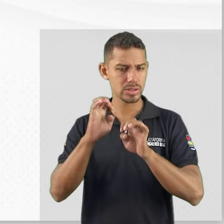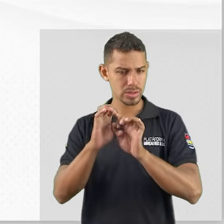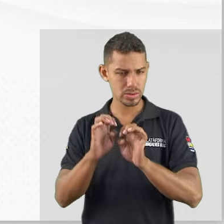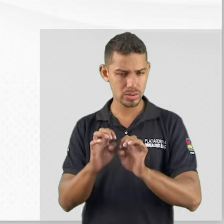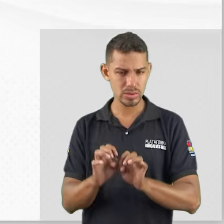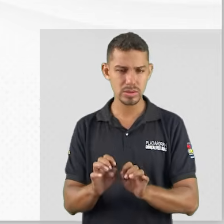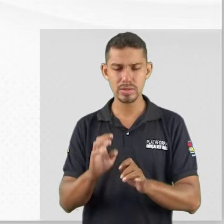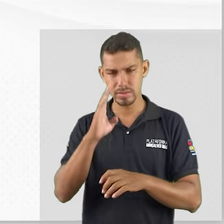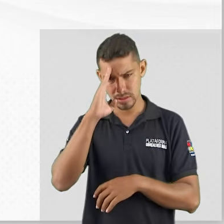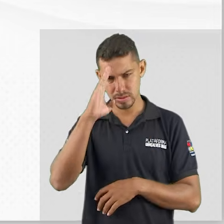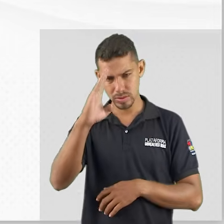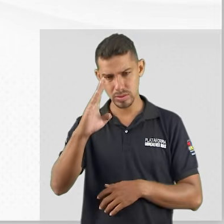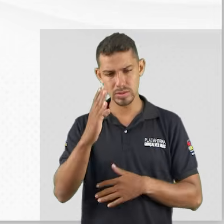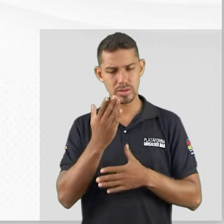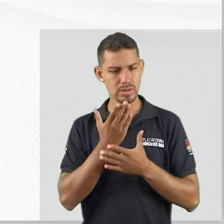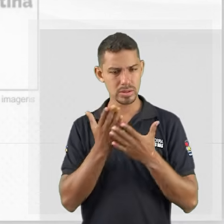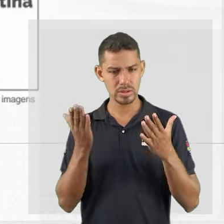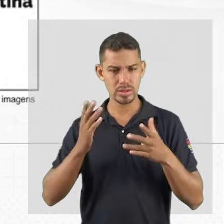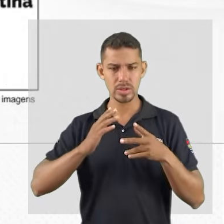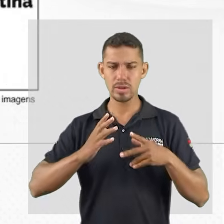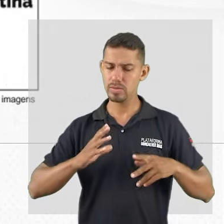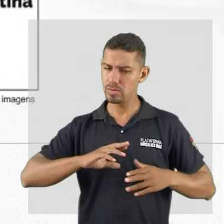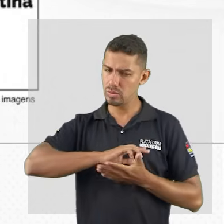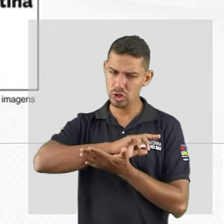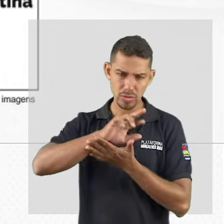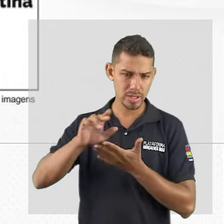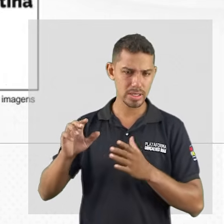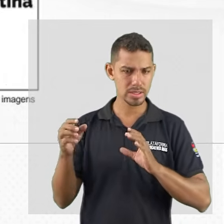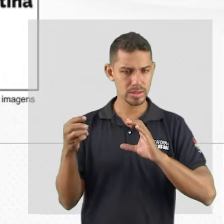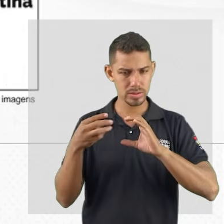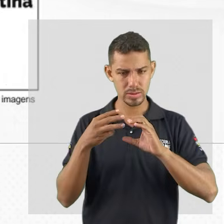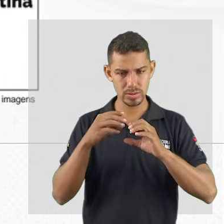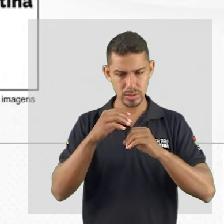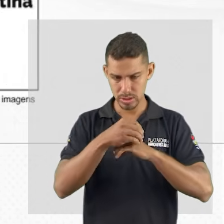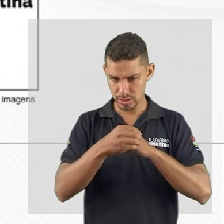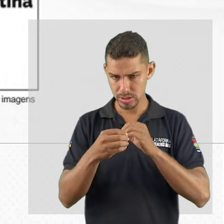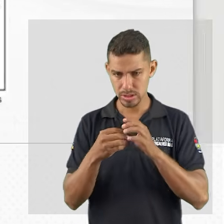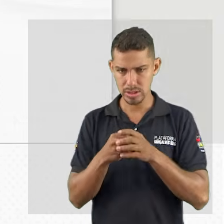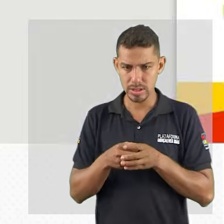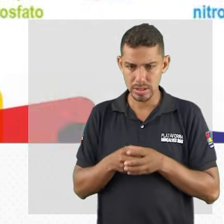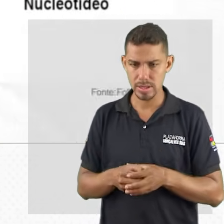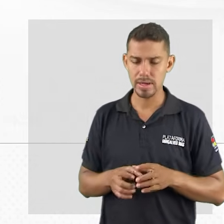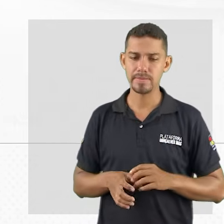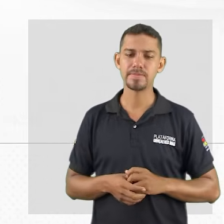aqui, principalmente quando a gente fala de multiplicação celular, tá, pessoal?